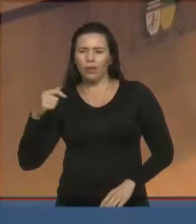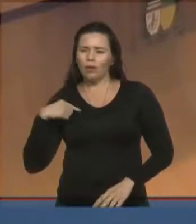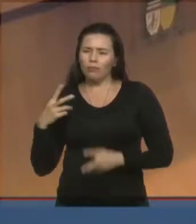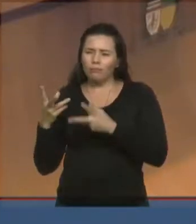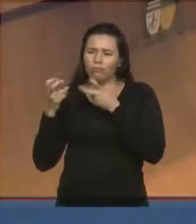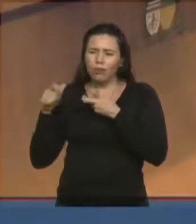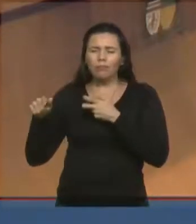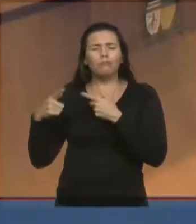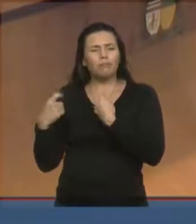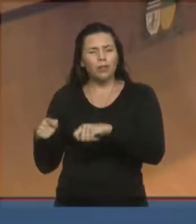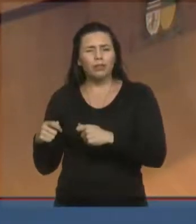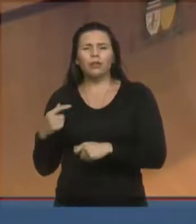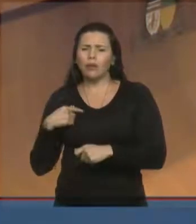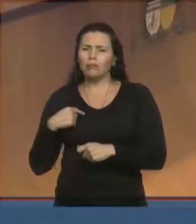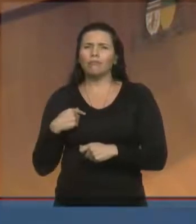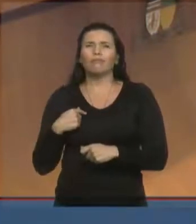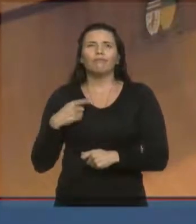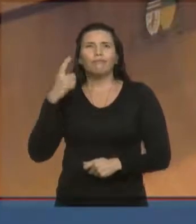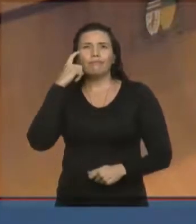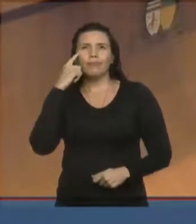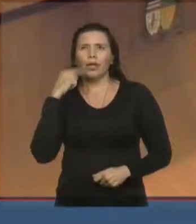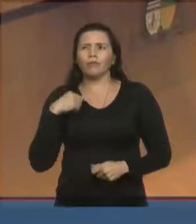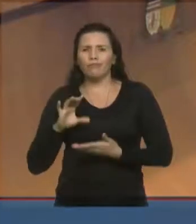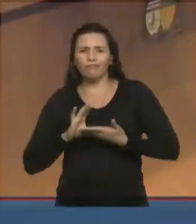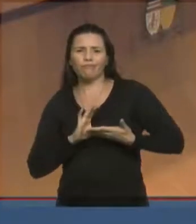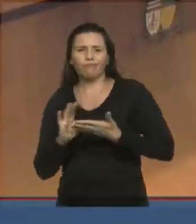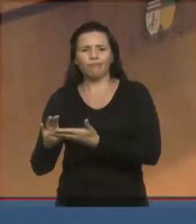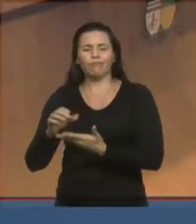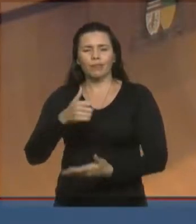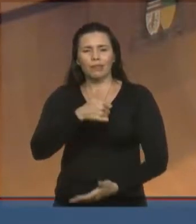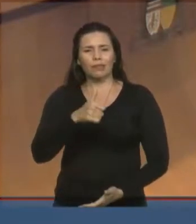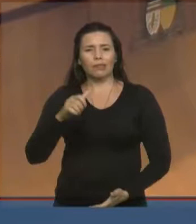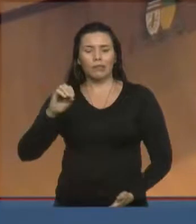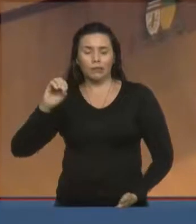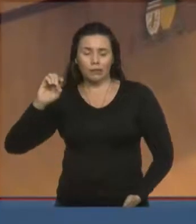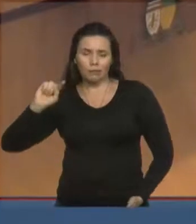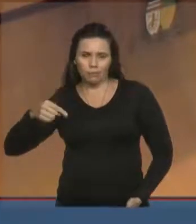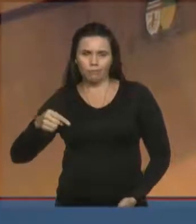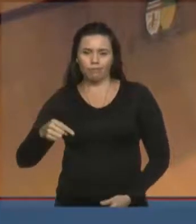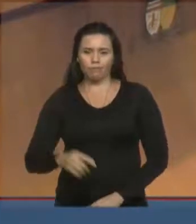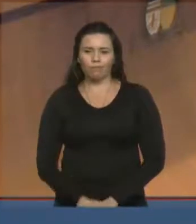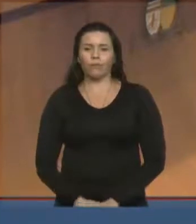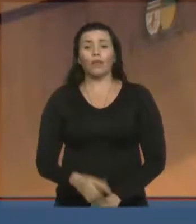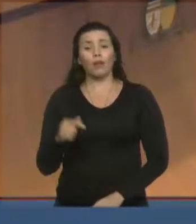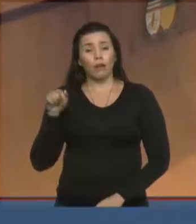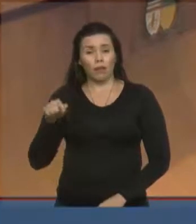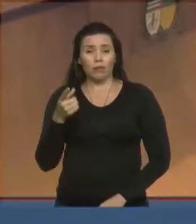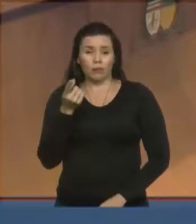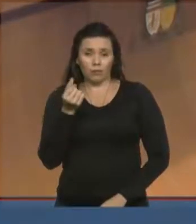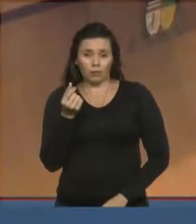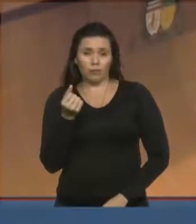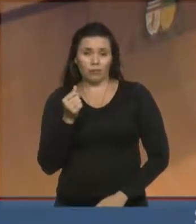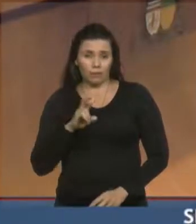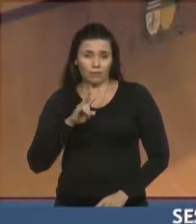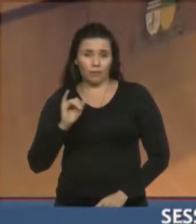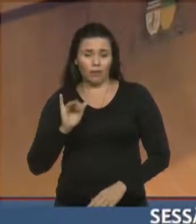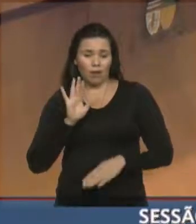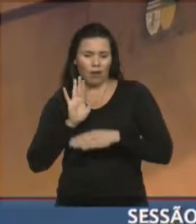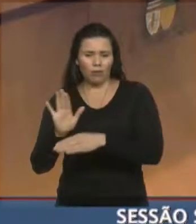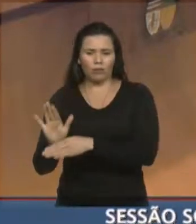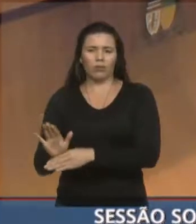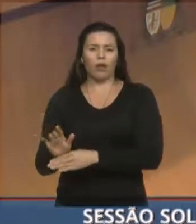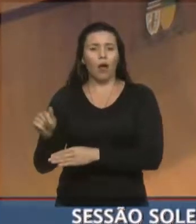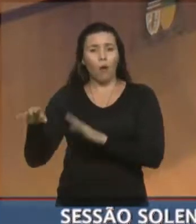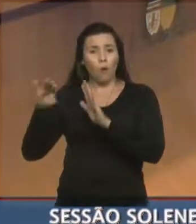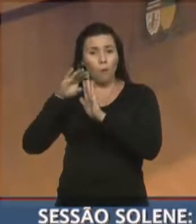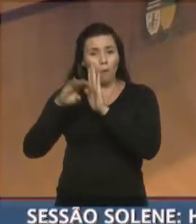valor de 110 mil. E essa emenda, ela vai permitir colocar em prática um projeto piloto para a